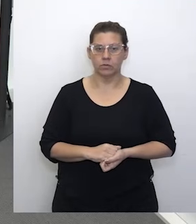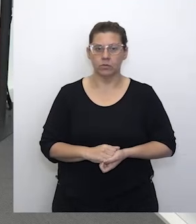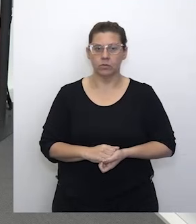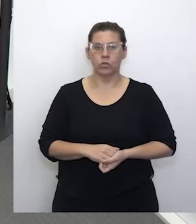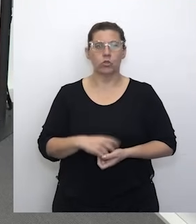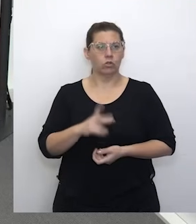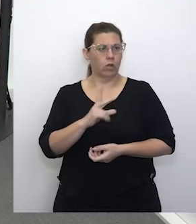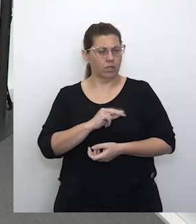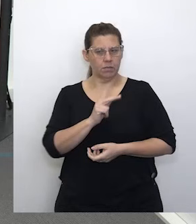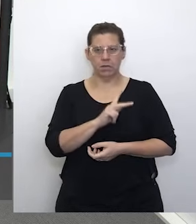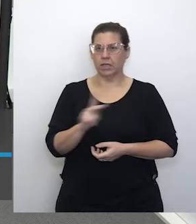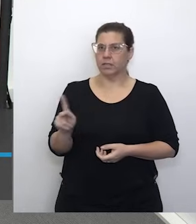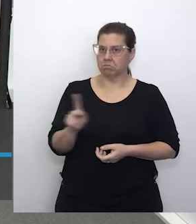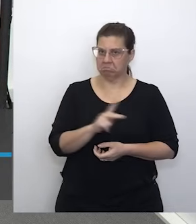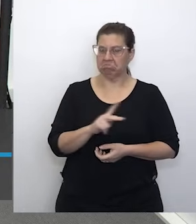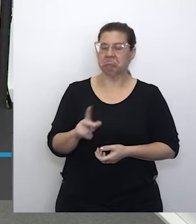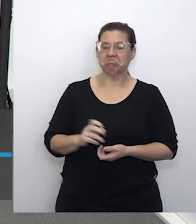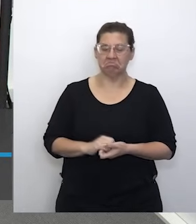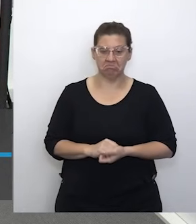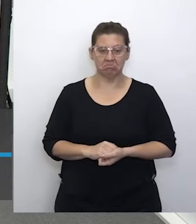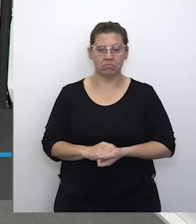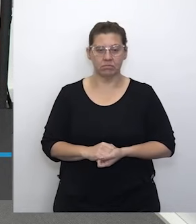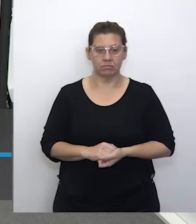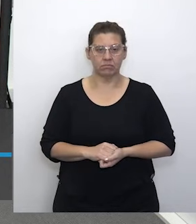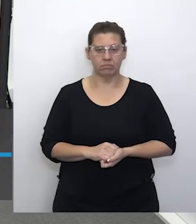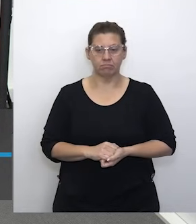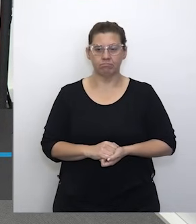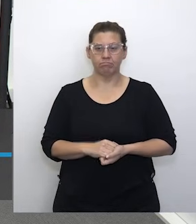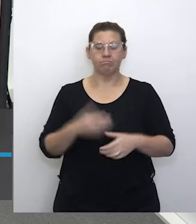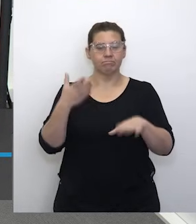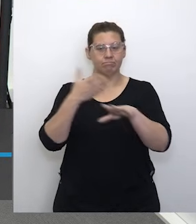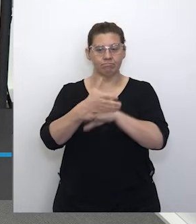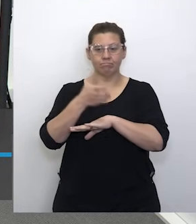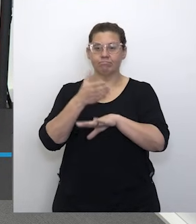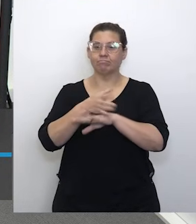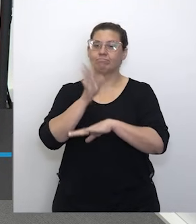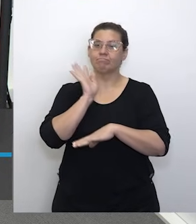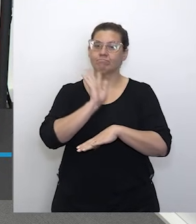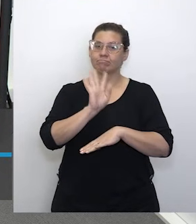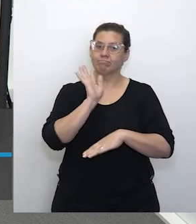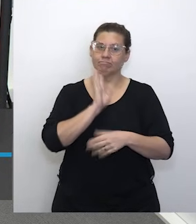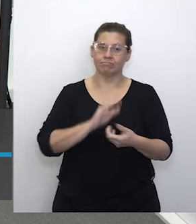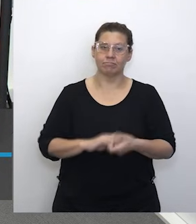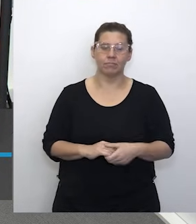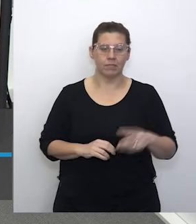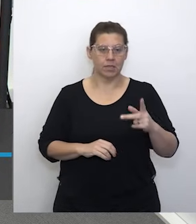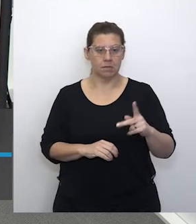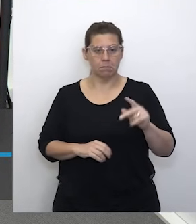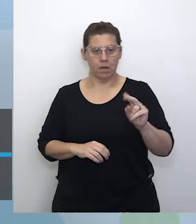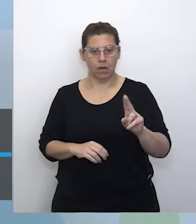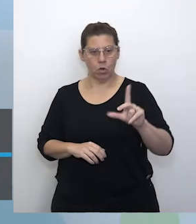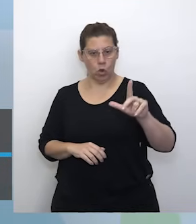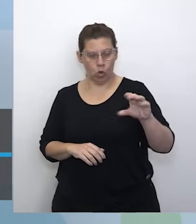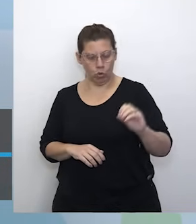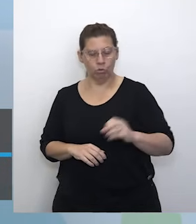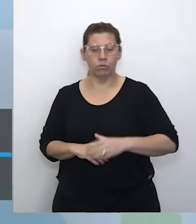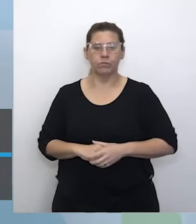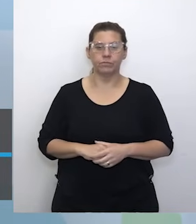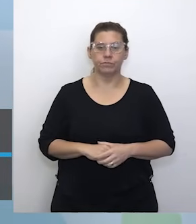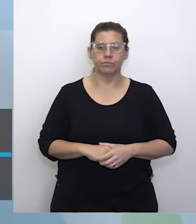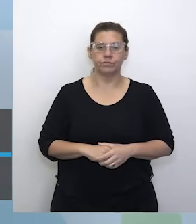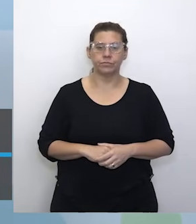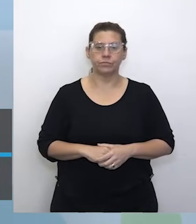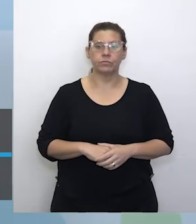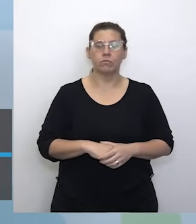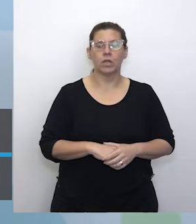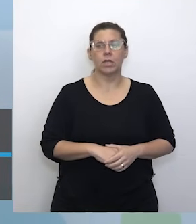até o professor Olha. Edjoel falando. Né? Olha só. Puxa, participação legal aí. Ó, o Vinícius escreveu, sim, tipo